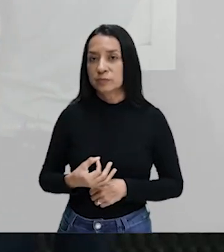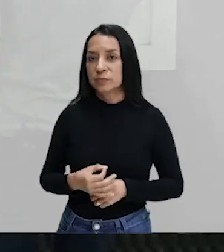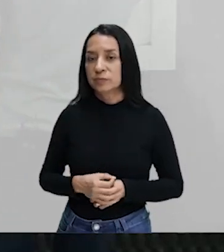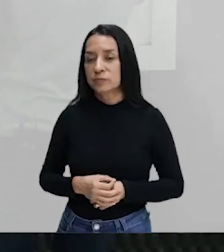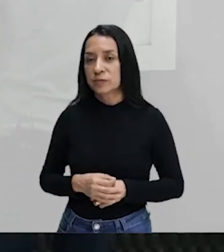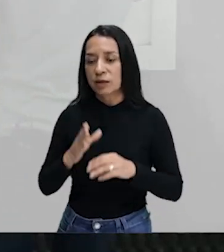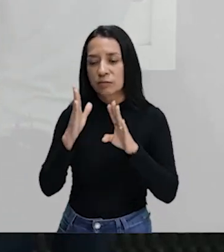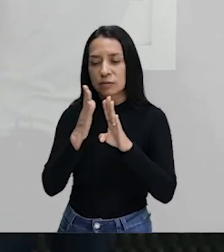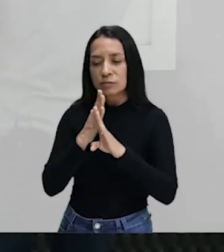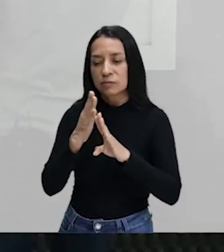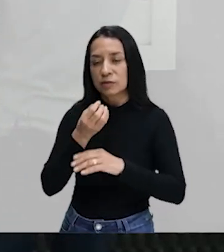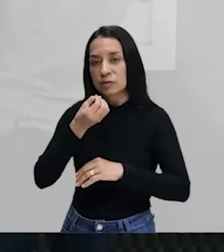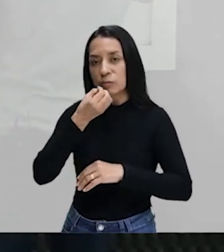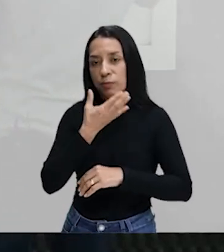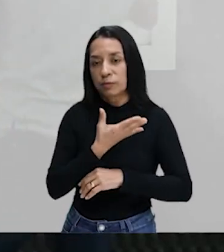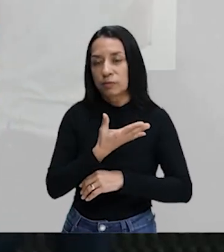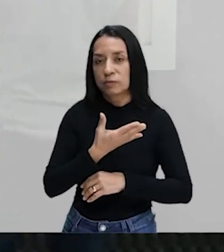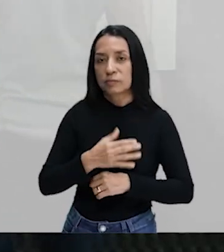do bem,